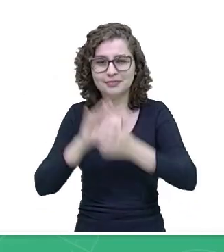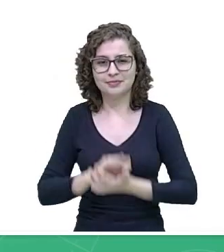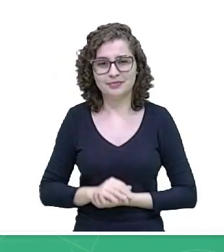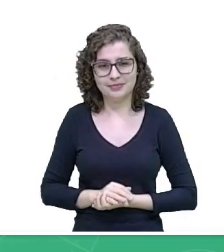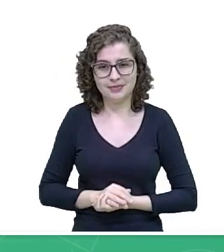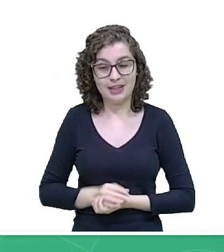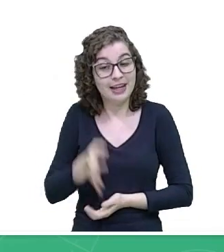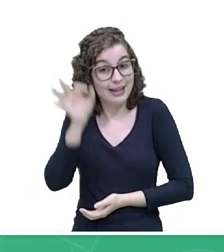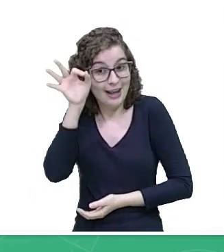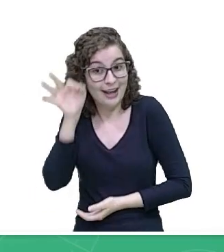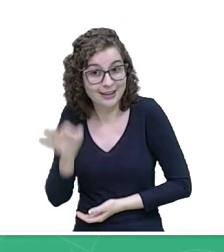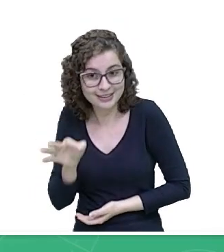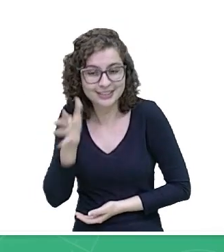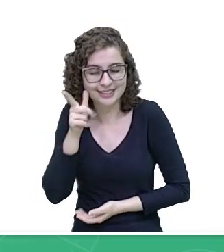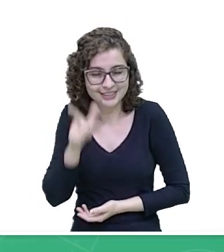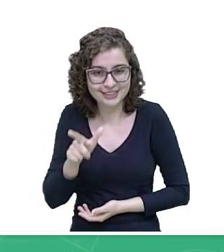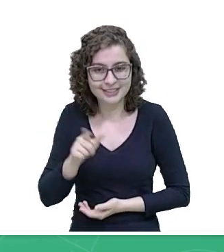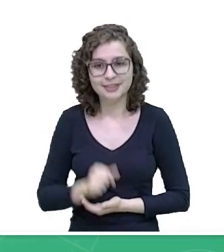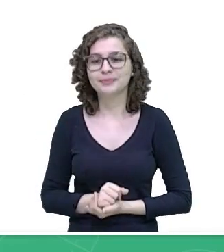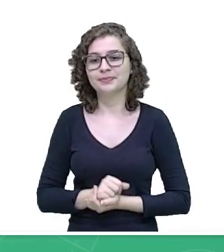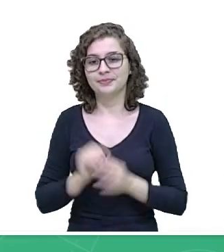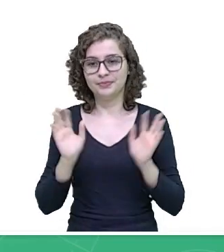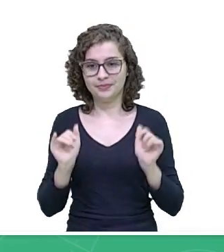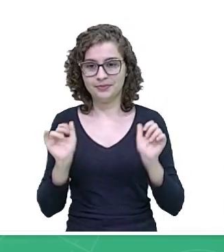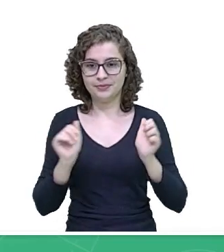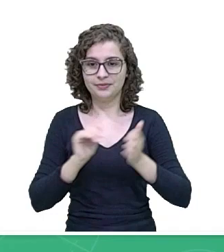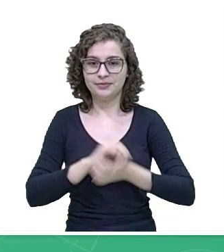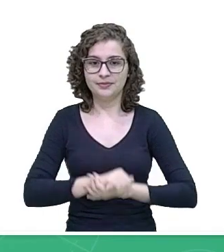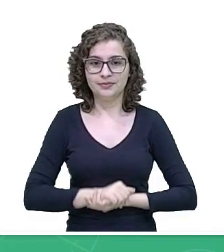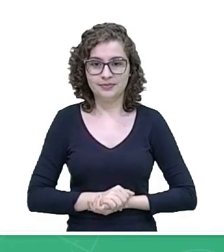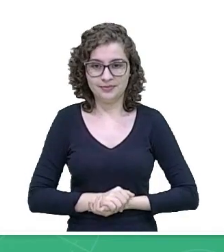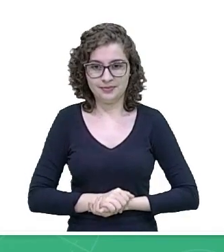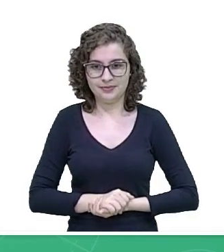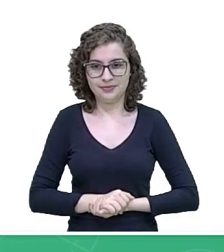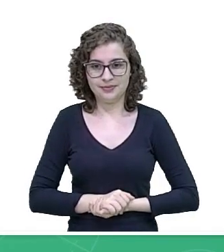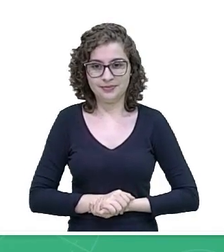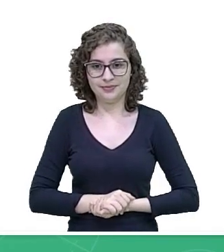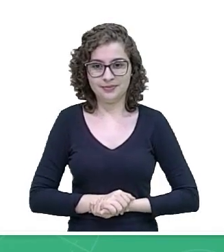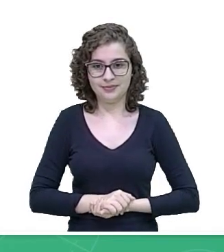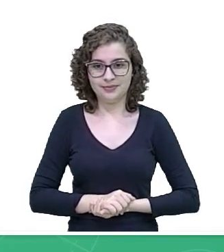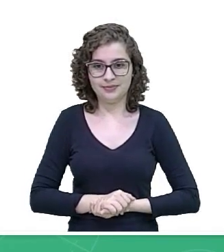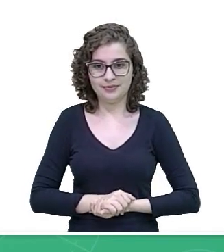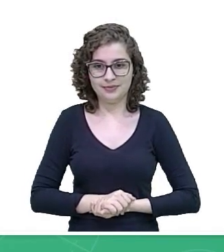tenham acertado e até a próxima aula. Obrigada!